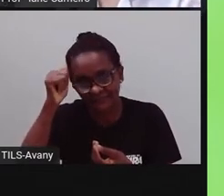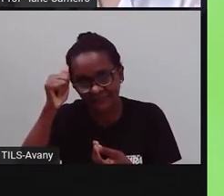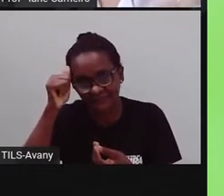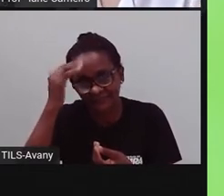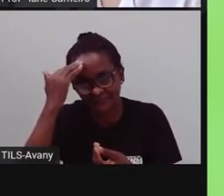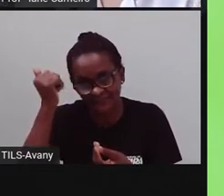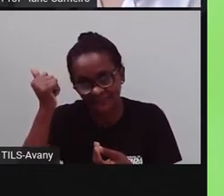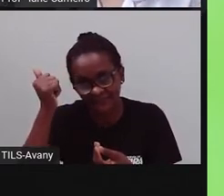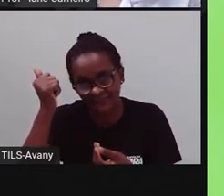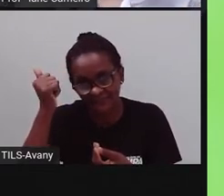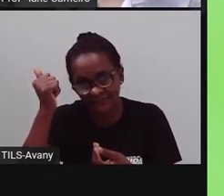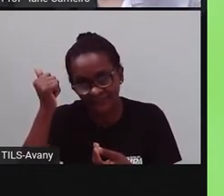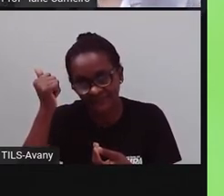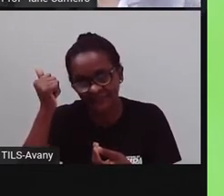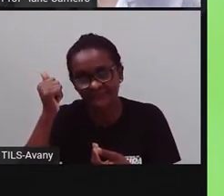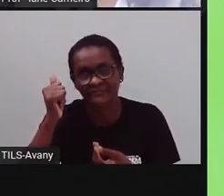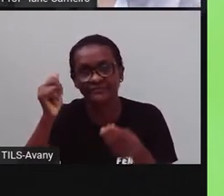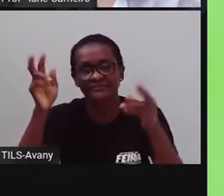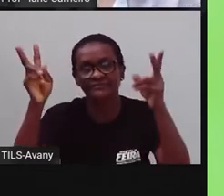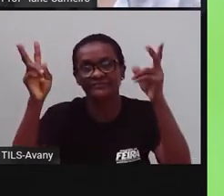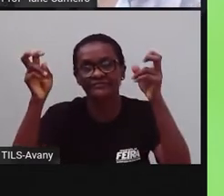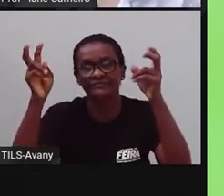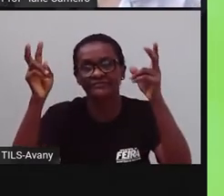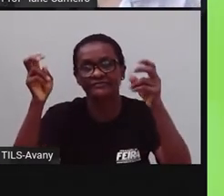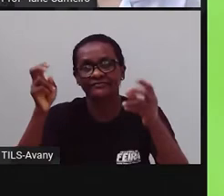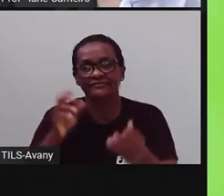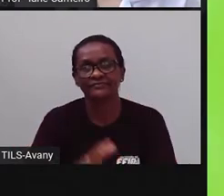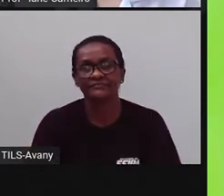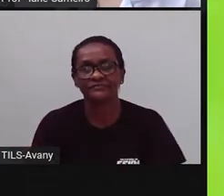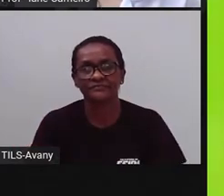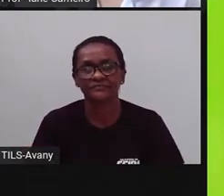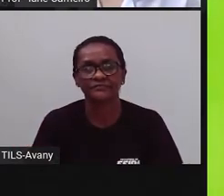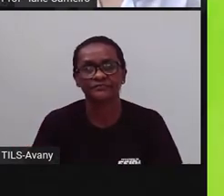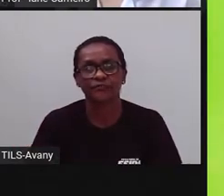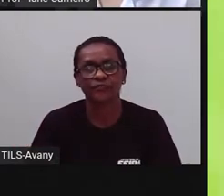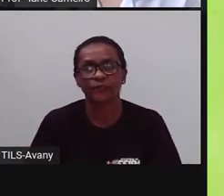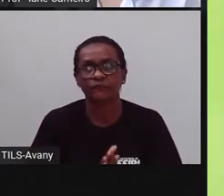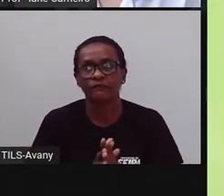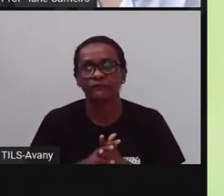você descobriu só o qual é o tema dessa desse livro